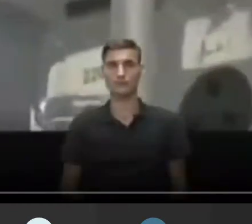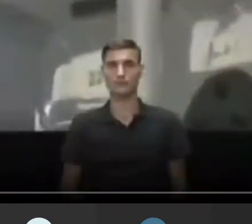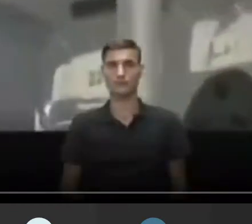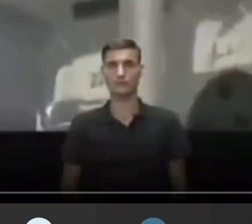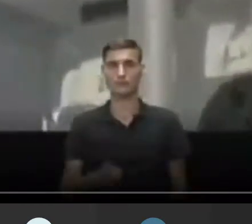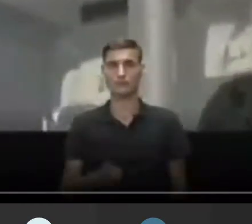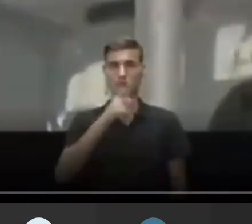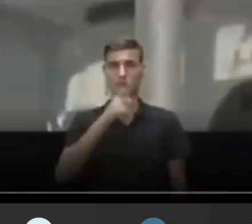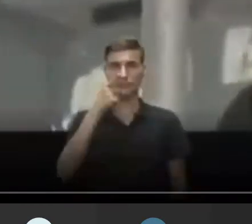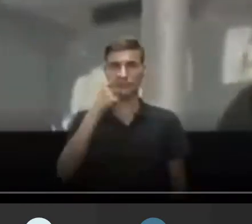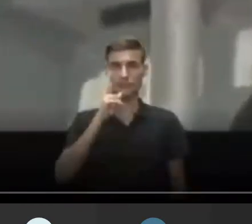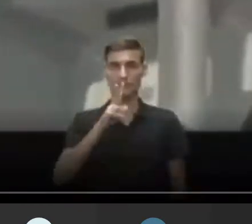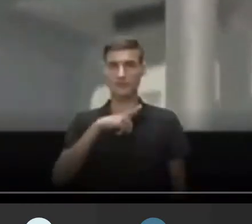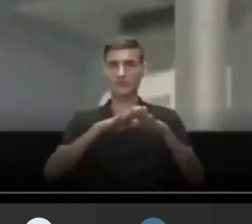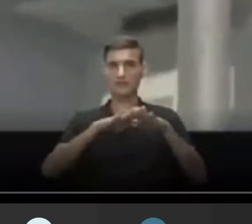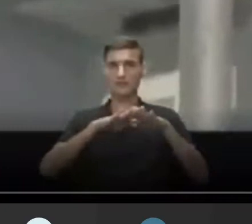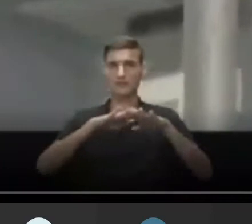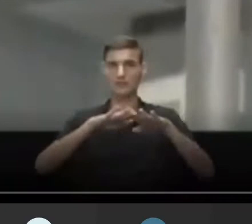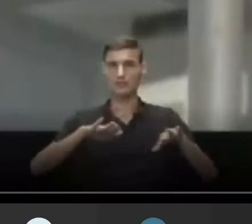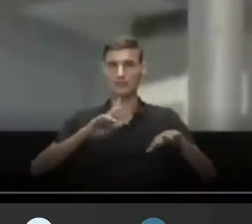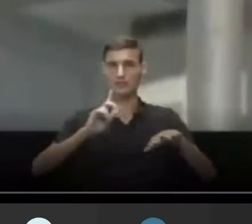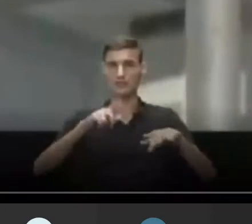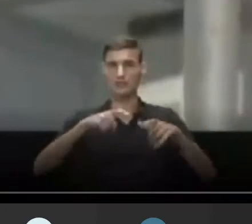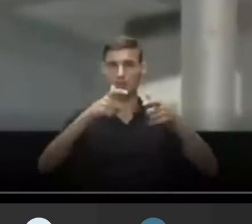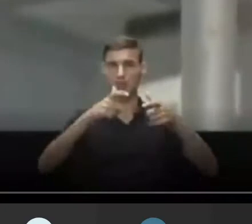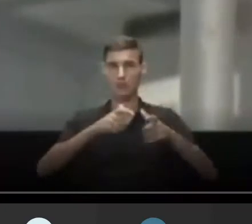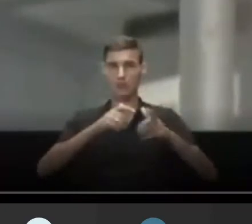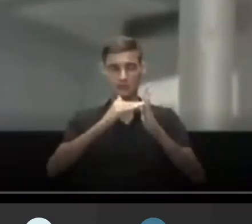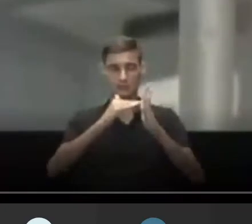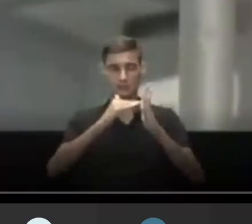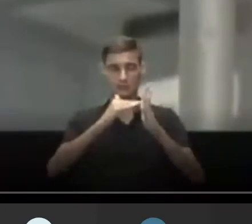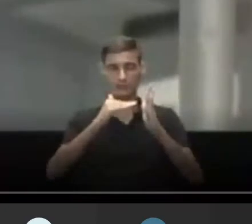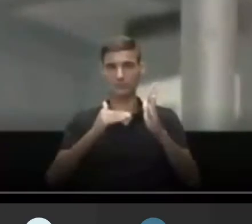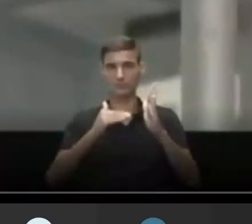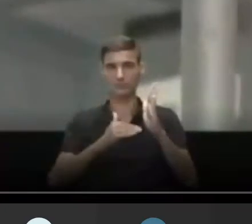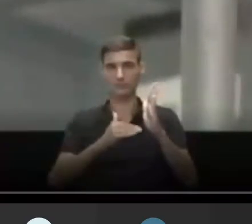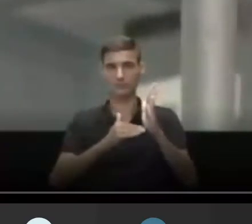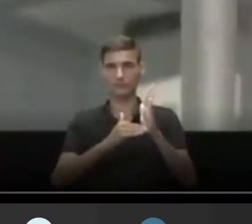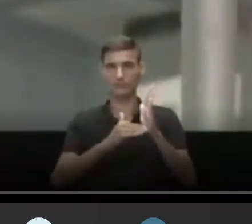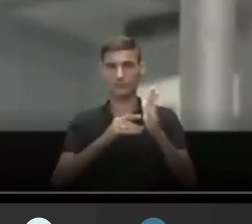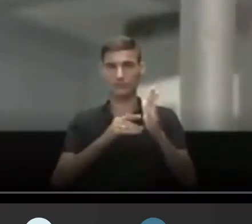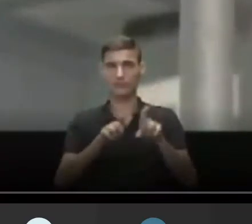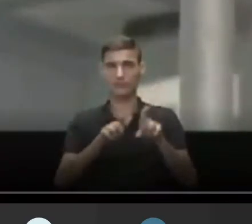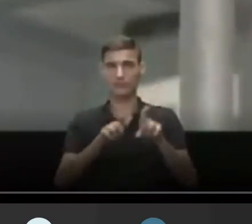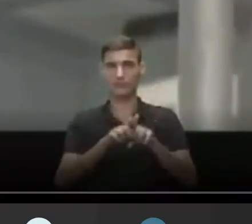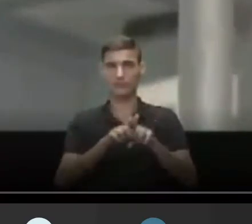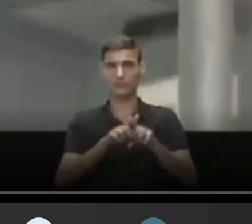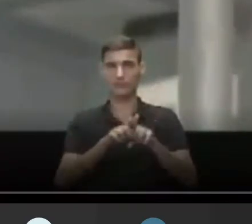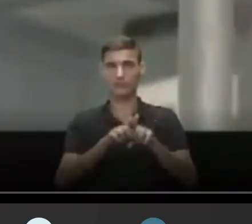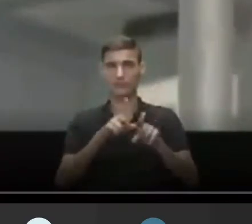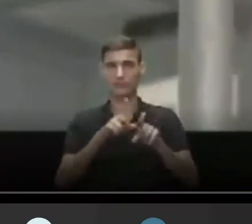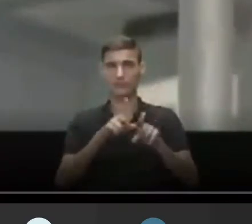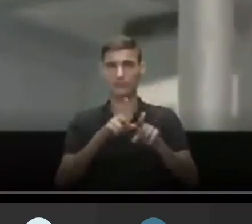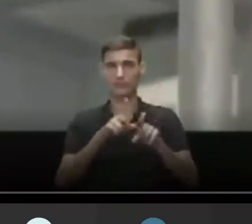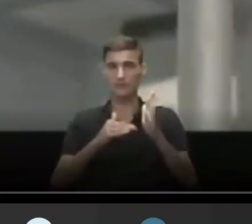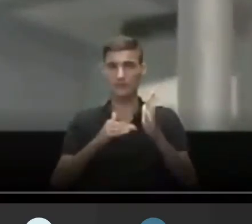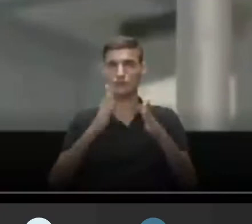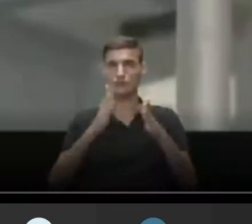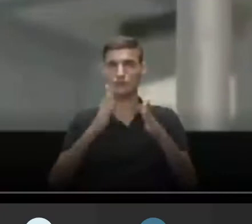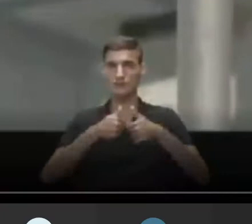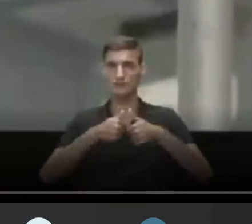que tem duas substâncias diferentes. Uma mais abaixo, nessa parte inferior. Isso aí